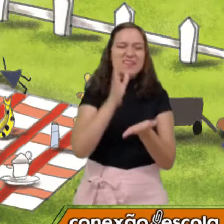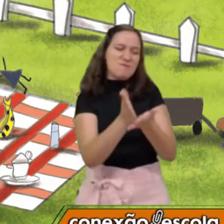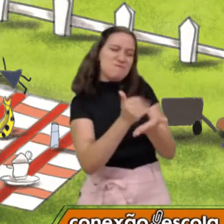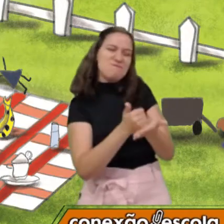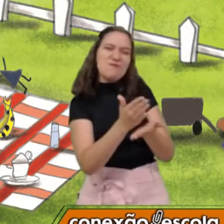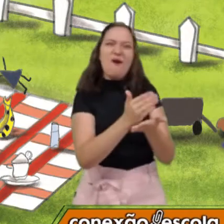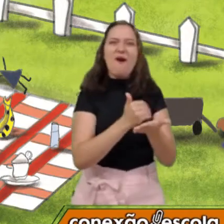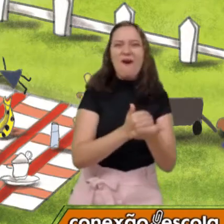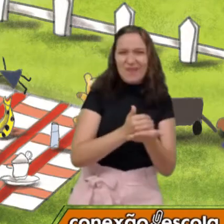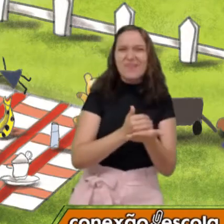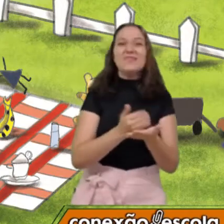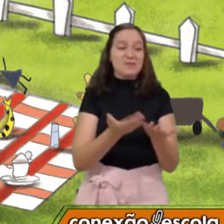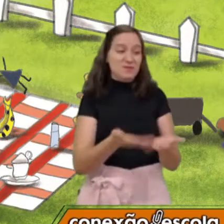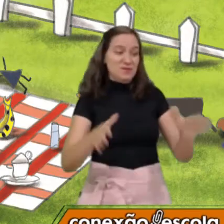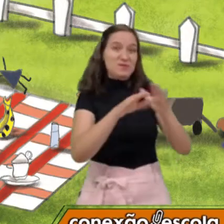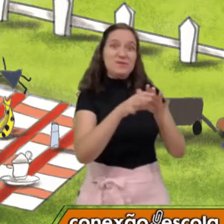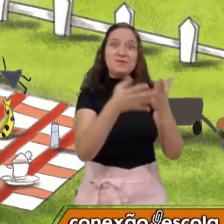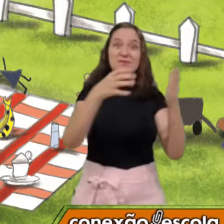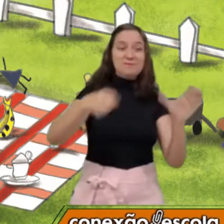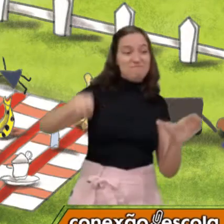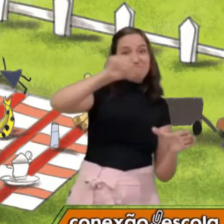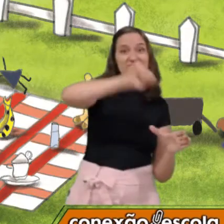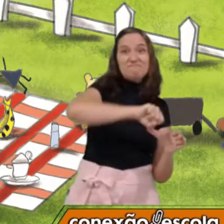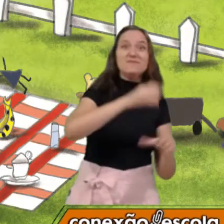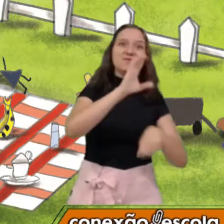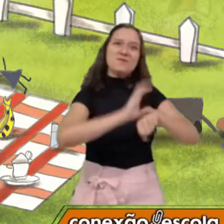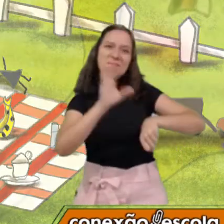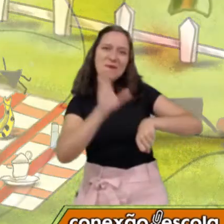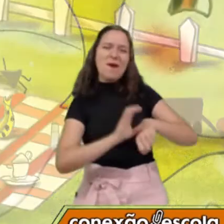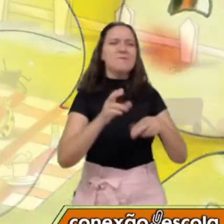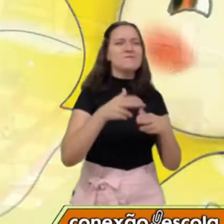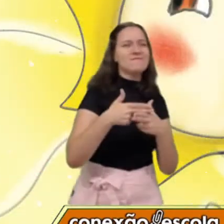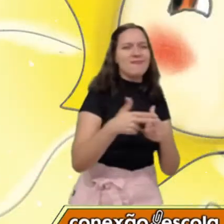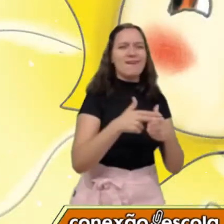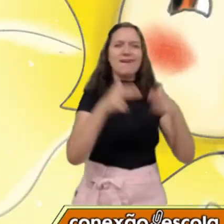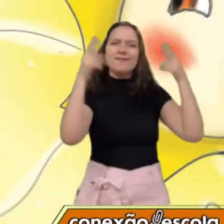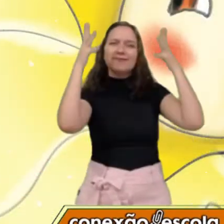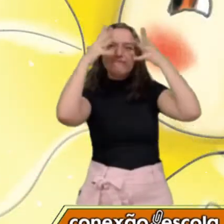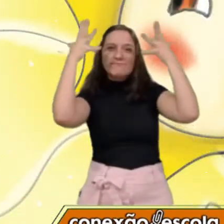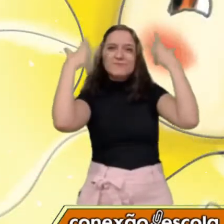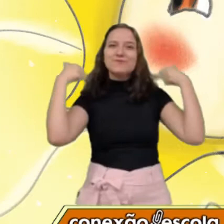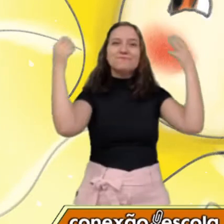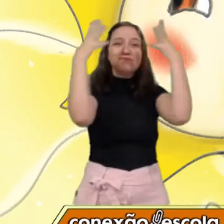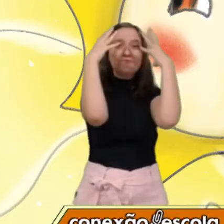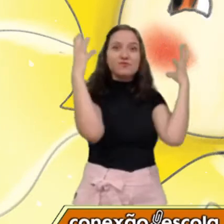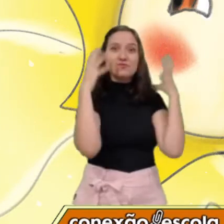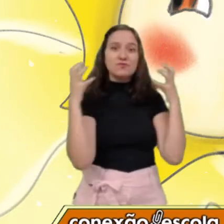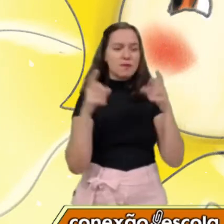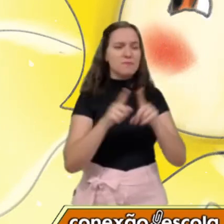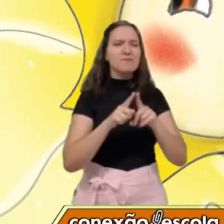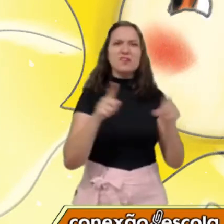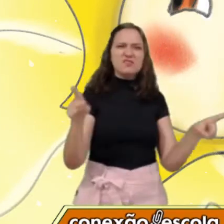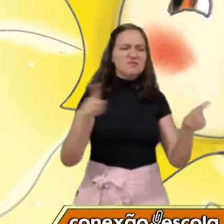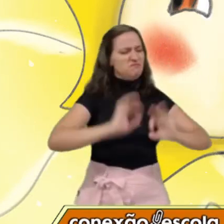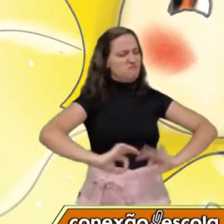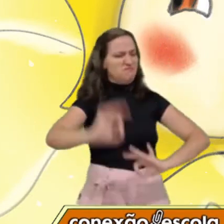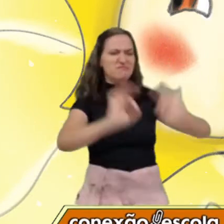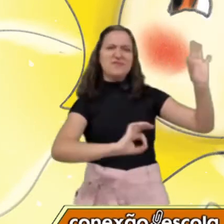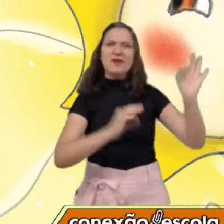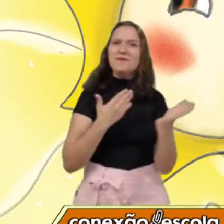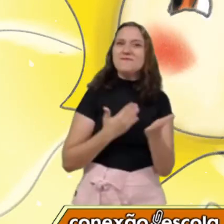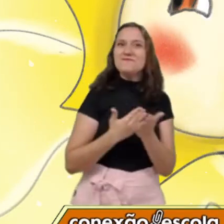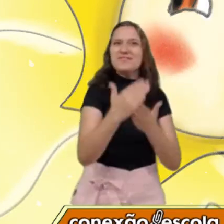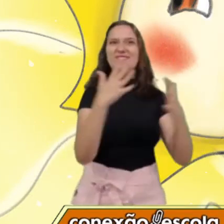copos e jarras as pelúcias pratos e fadas pois só tudo impressão para começar a